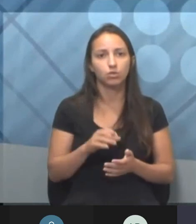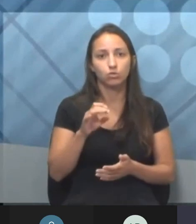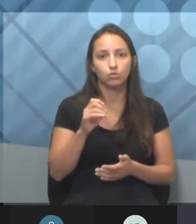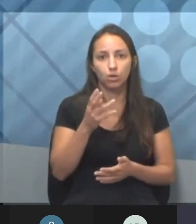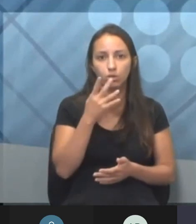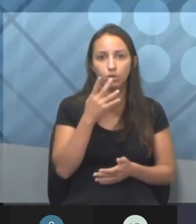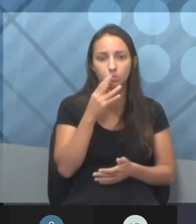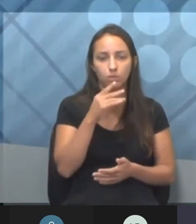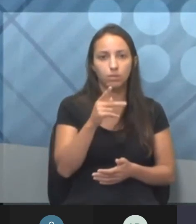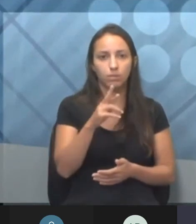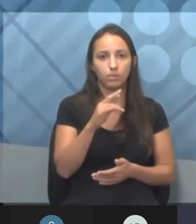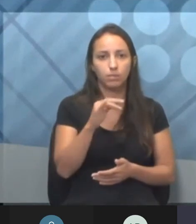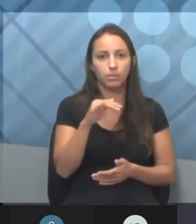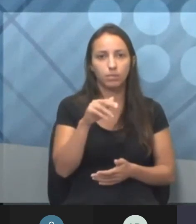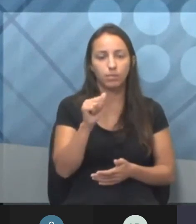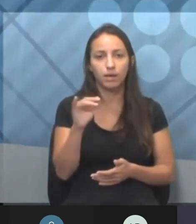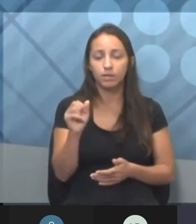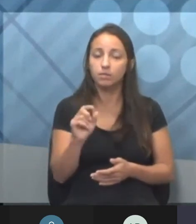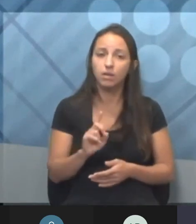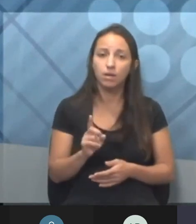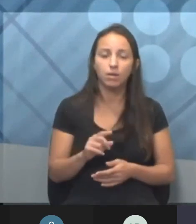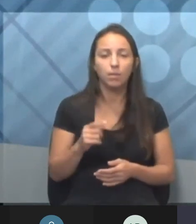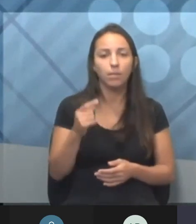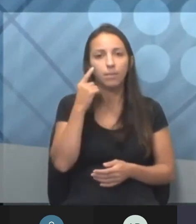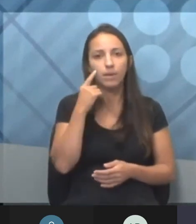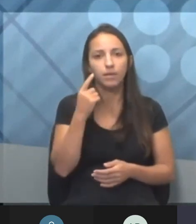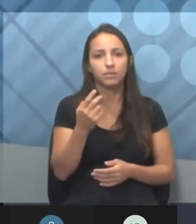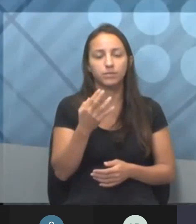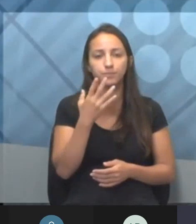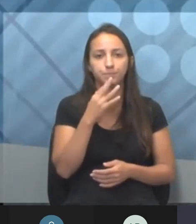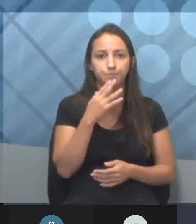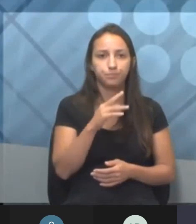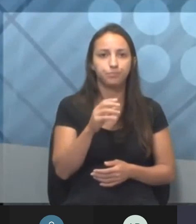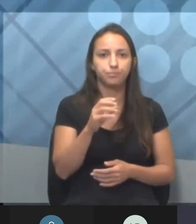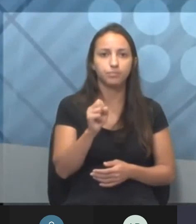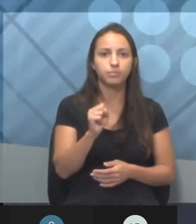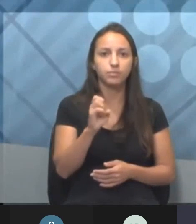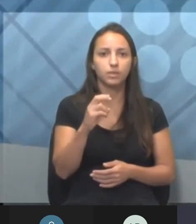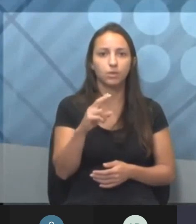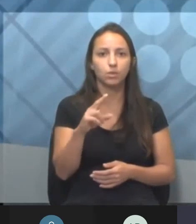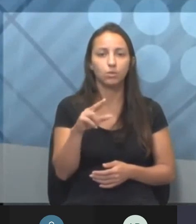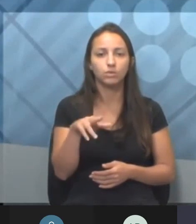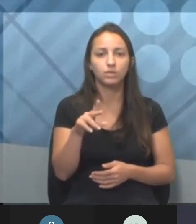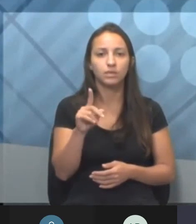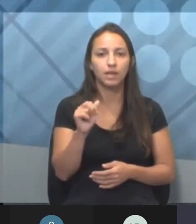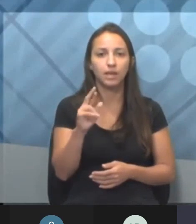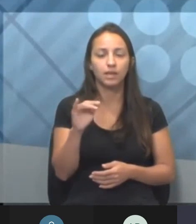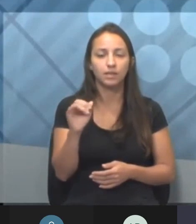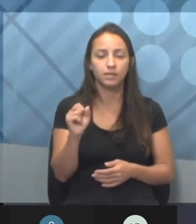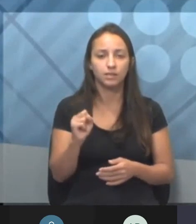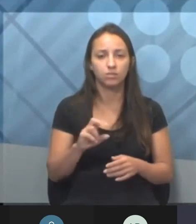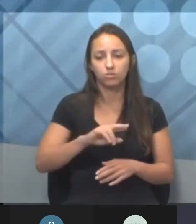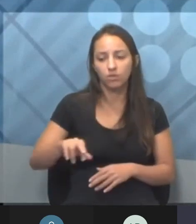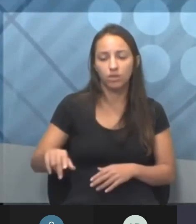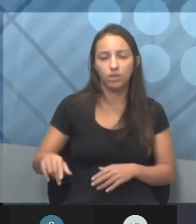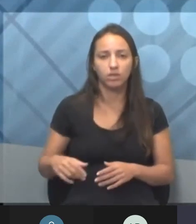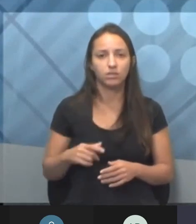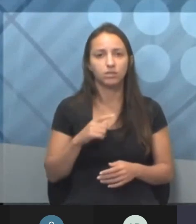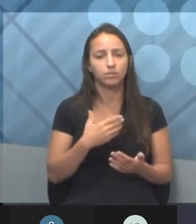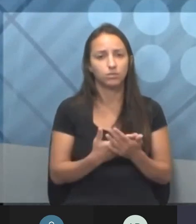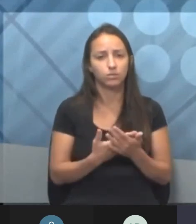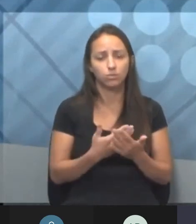isso somente às cores primárias, tá? Pense nas cores secundárias, terciárias, enfim. Tem estudos de